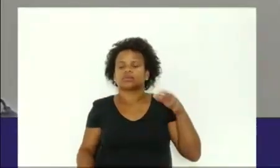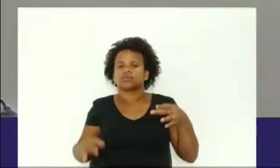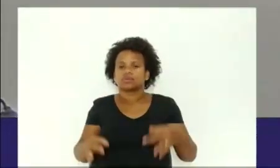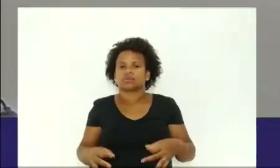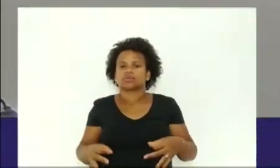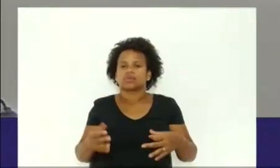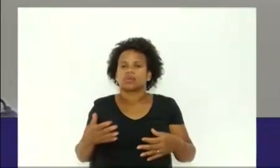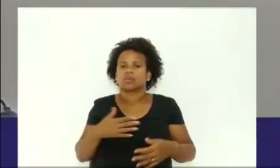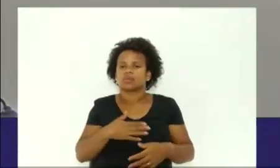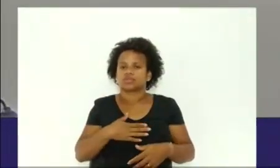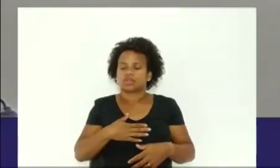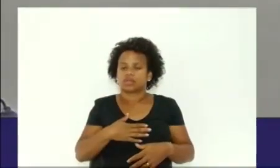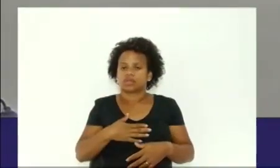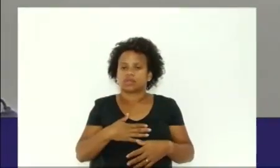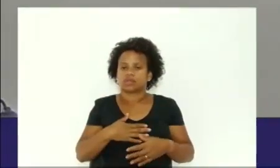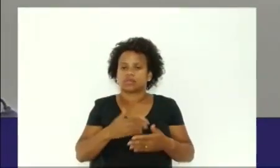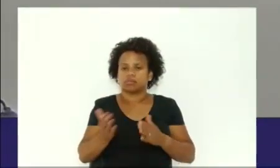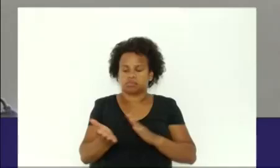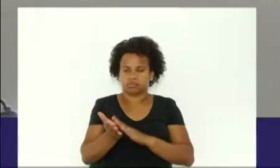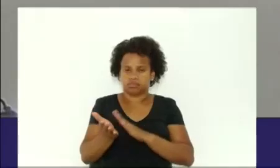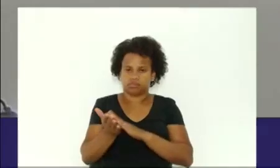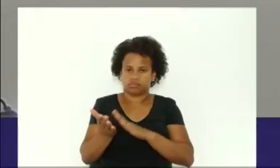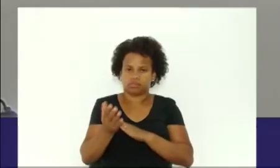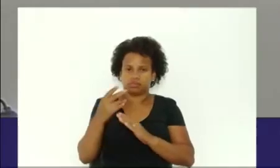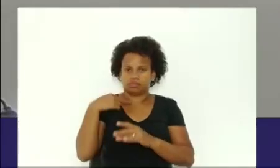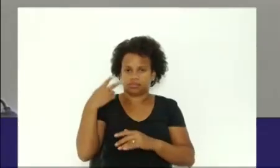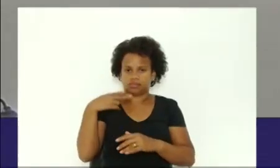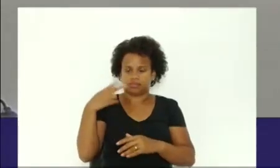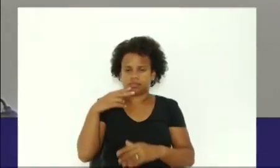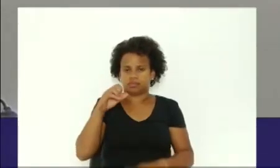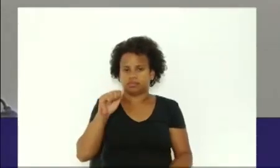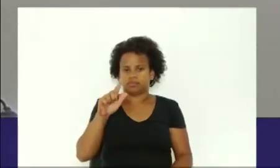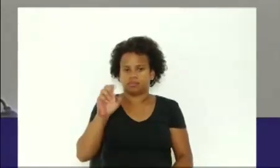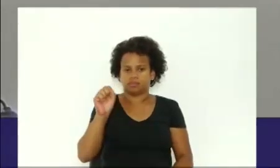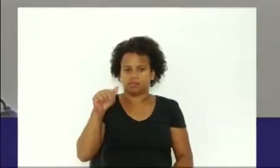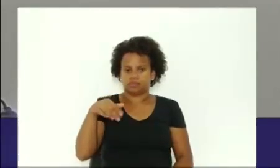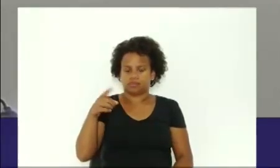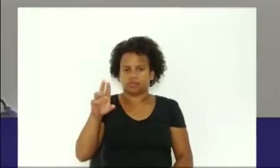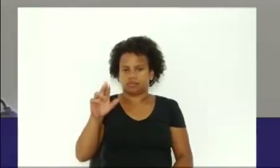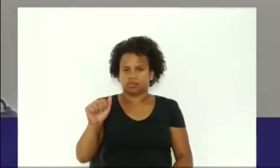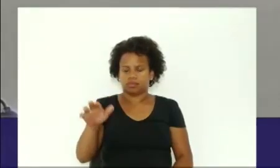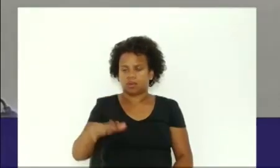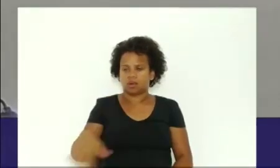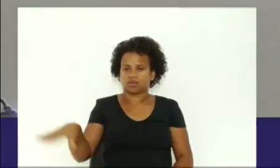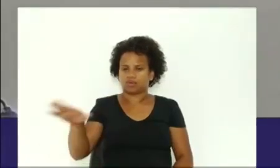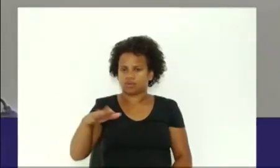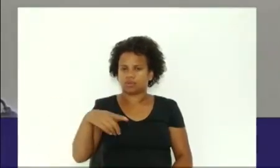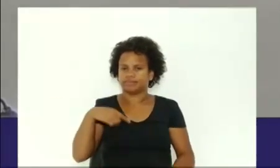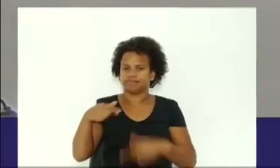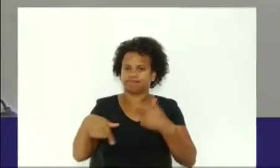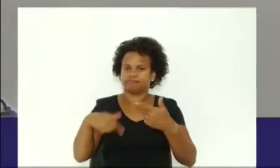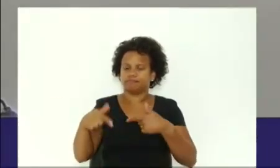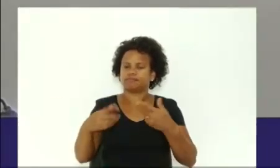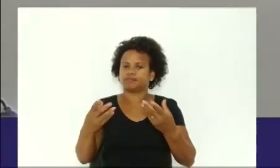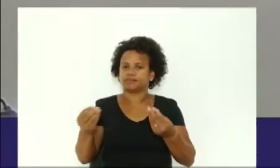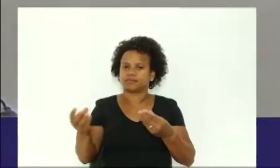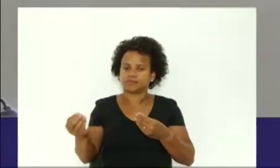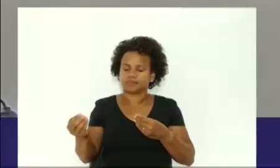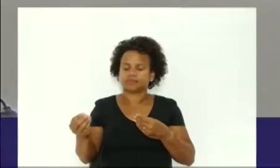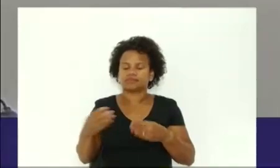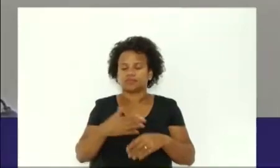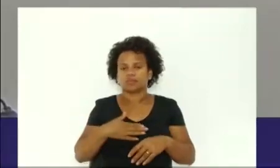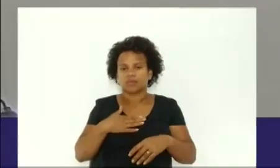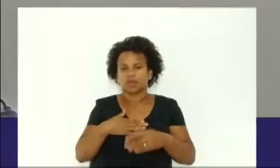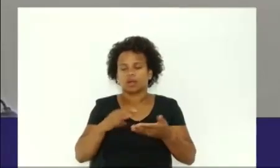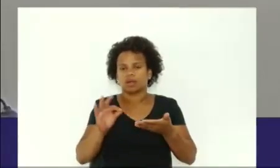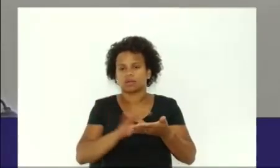de parabenizar a vereadora Alessandra, uma região que eu trabalho muito, e gostaria de assinar